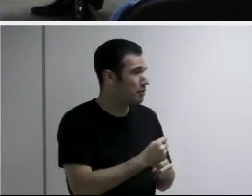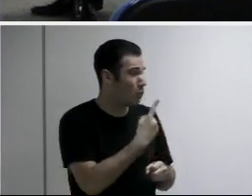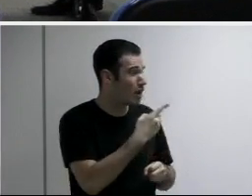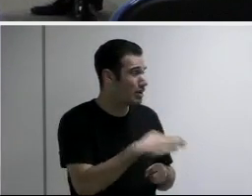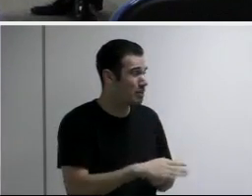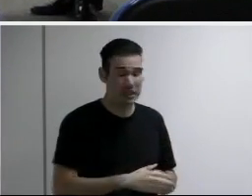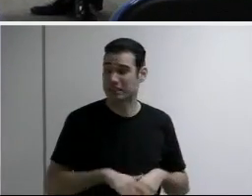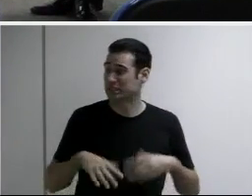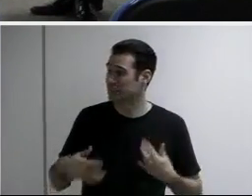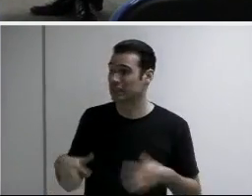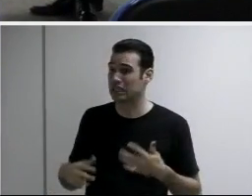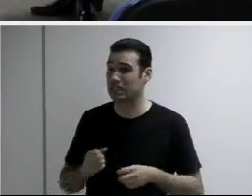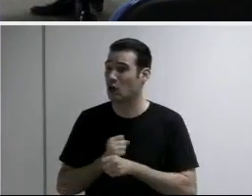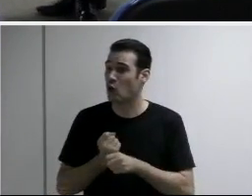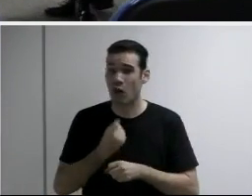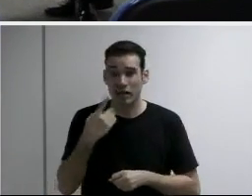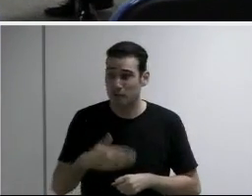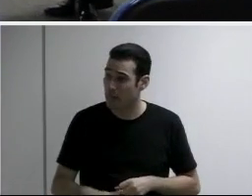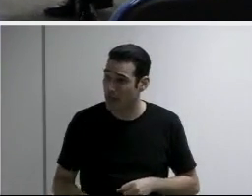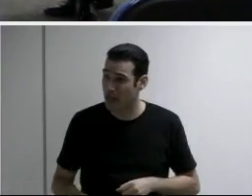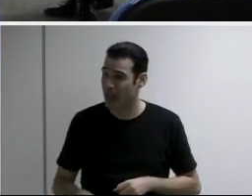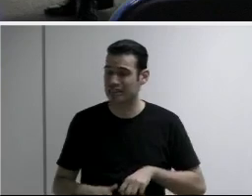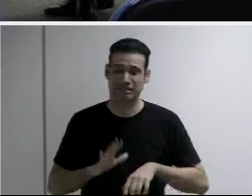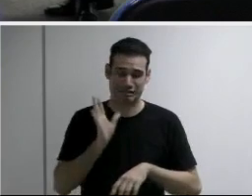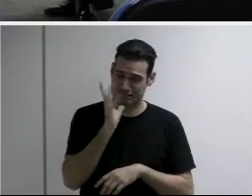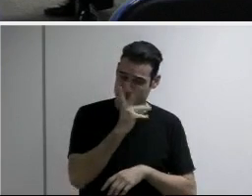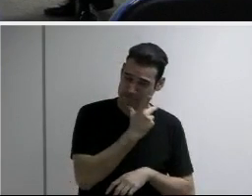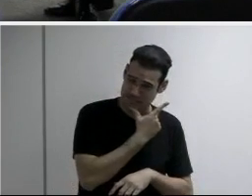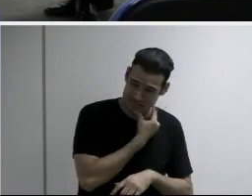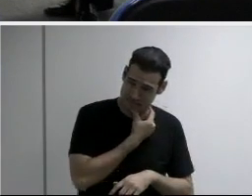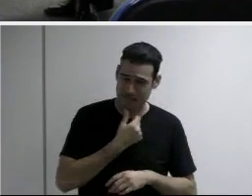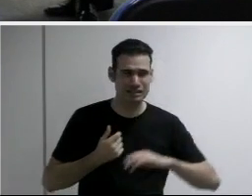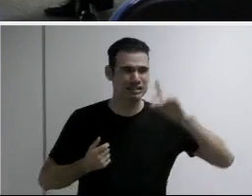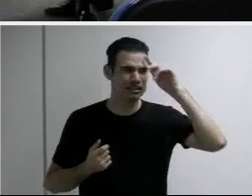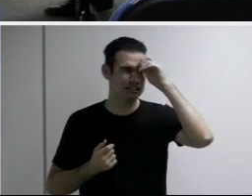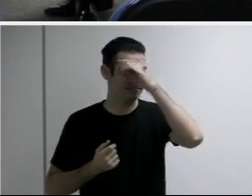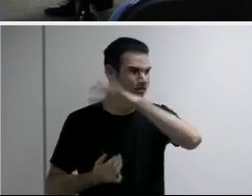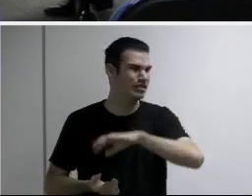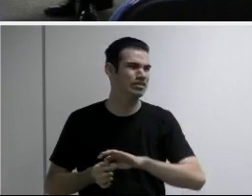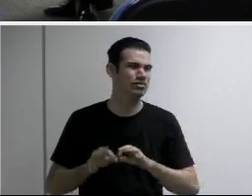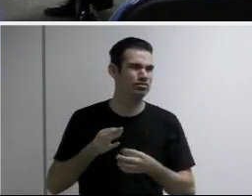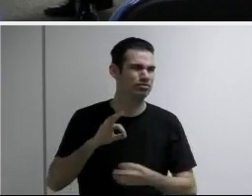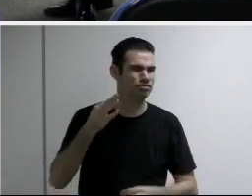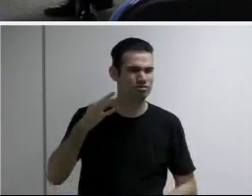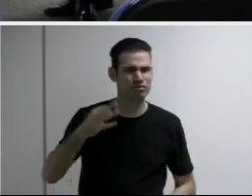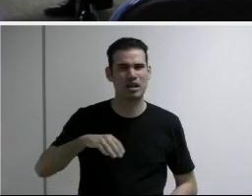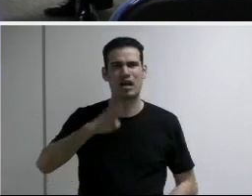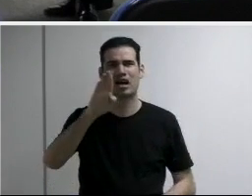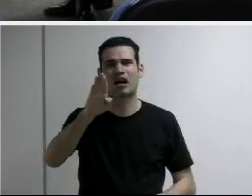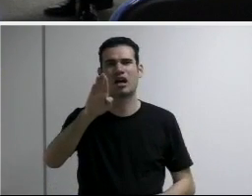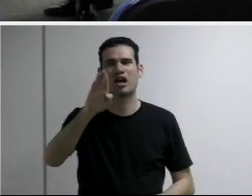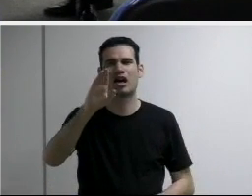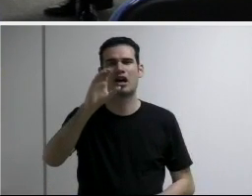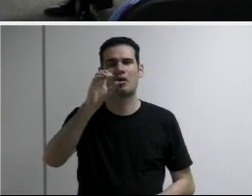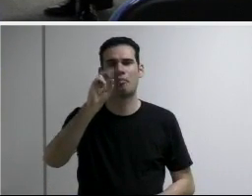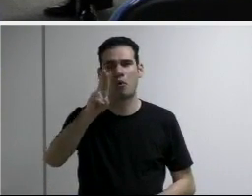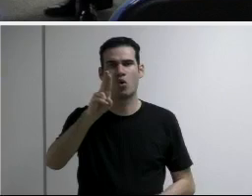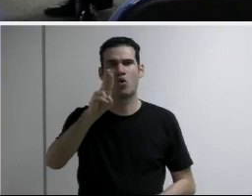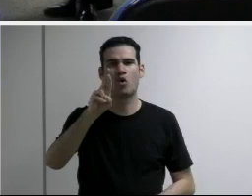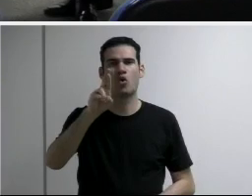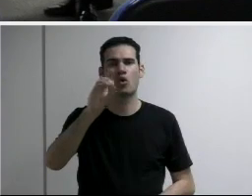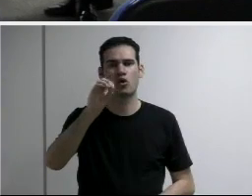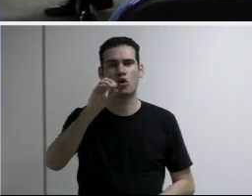opero? Opero na ilegalidade? Então, de novo, espero estar errado nisso. Acho que essa que é a preocupação. Acho que ninguém, Miriam, recusa o modelo.